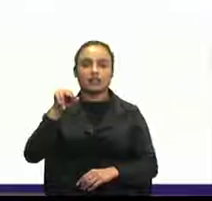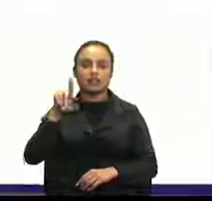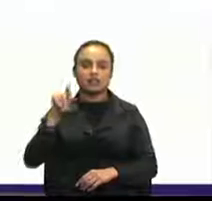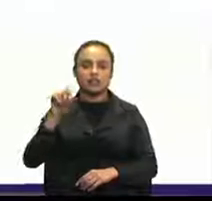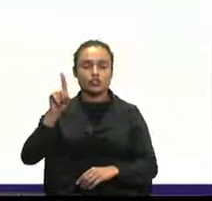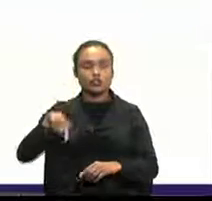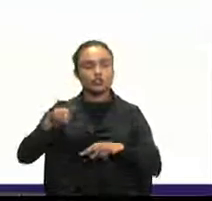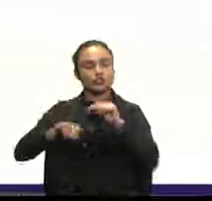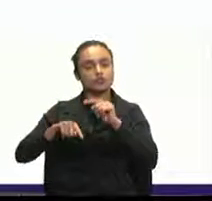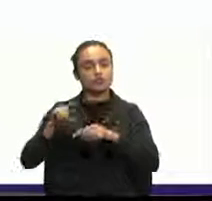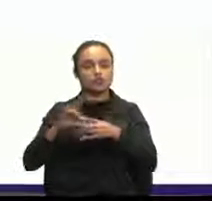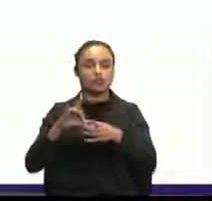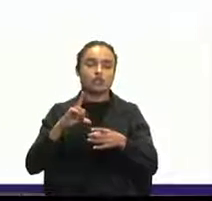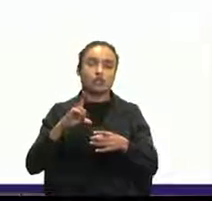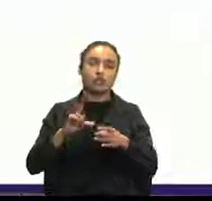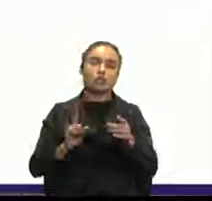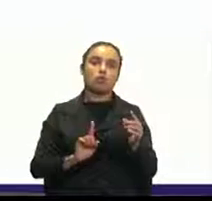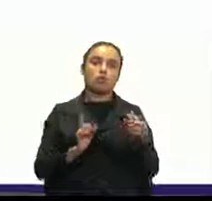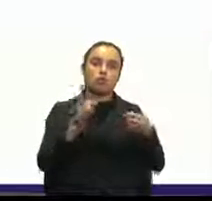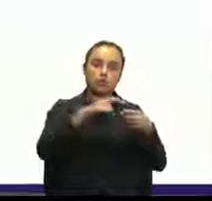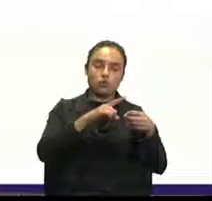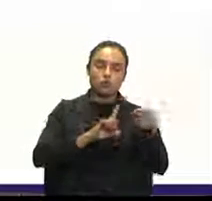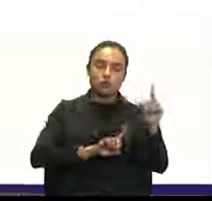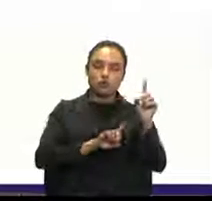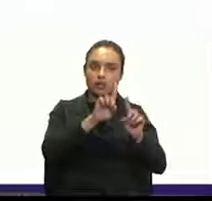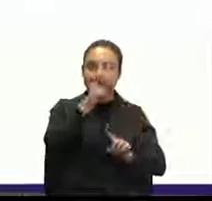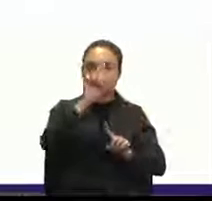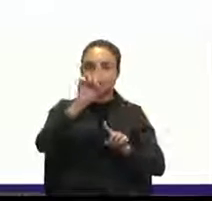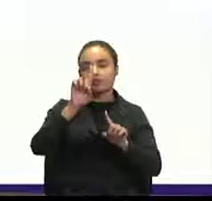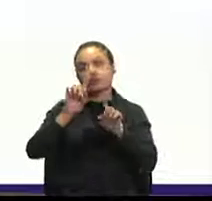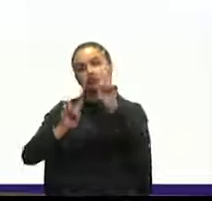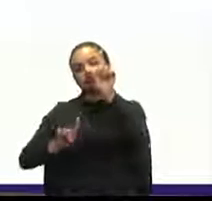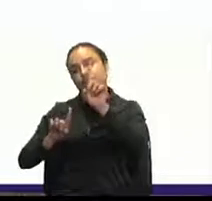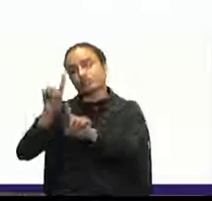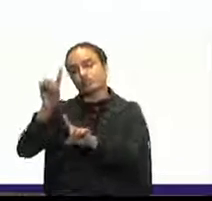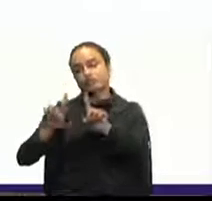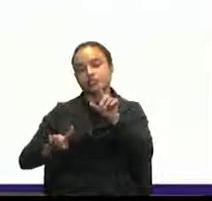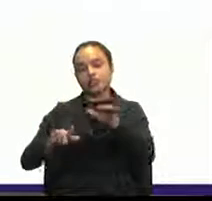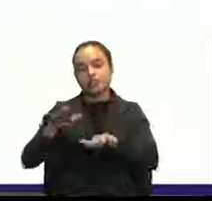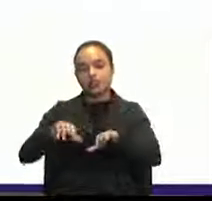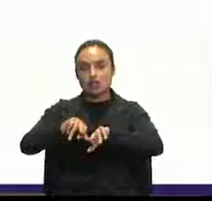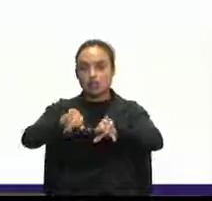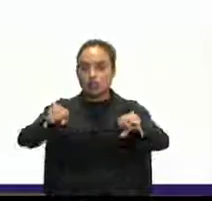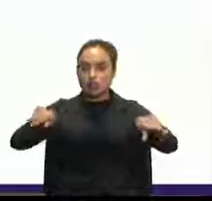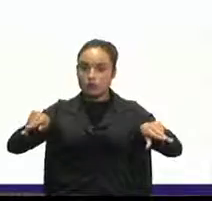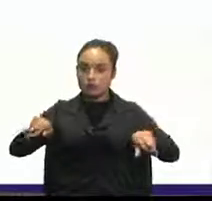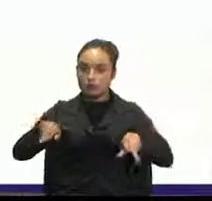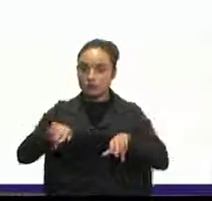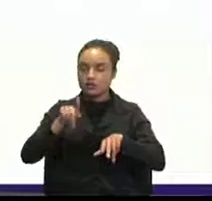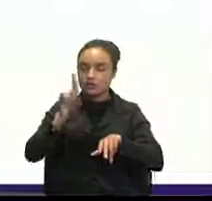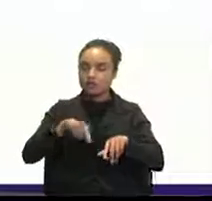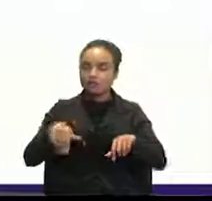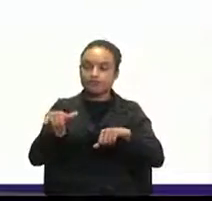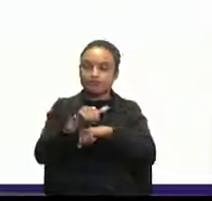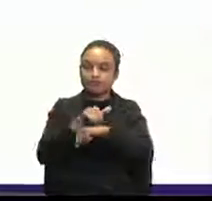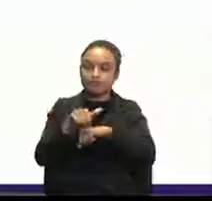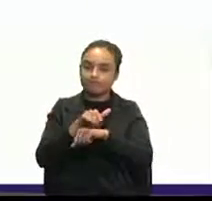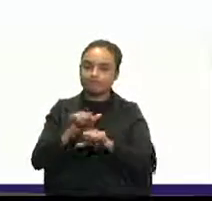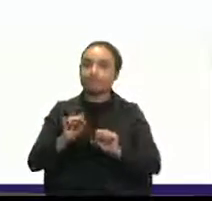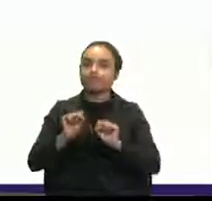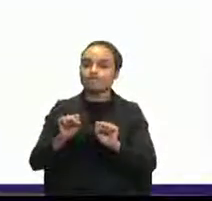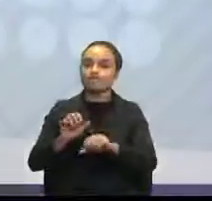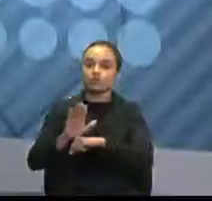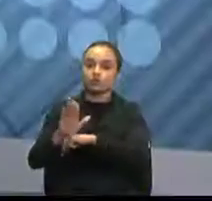essa daqui diminuir essa daqui vai aumentar então basicamente essa é uma das estratégias que podemos utilizar